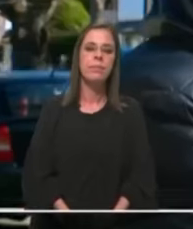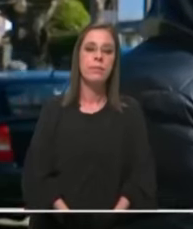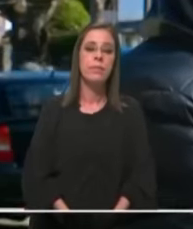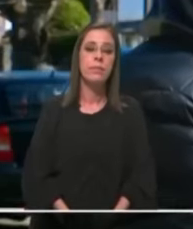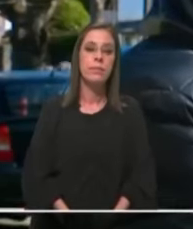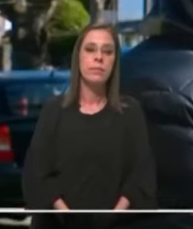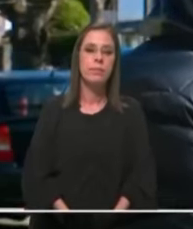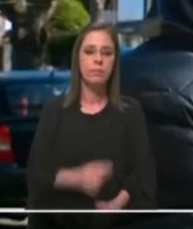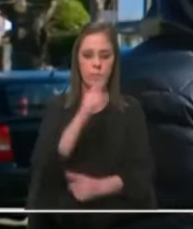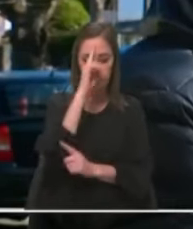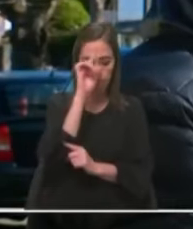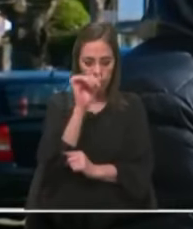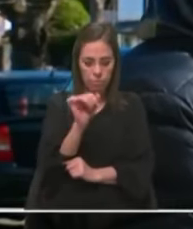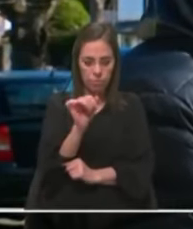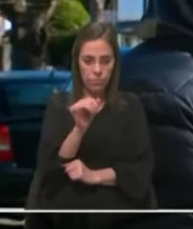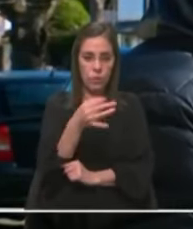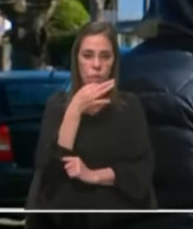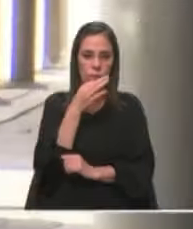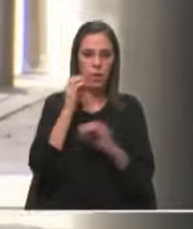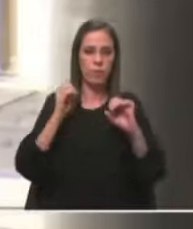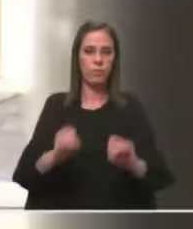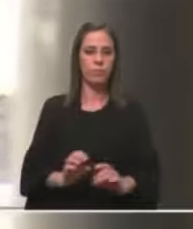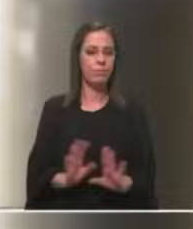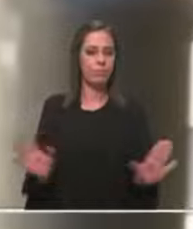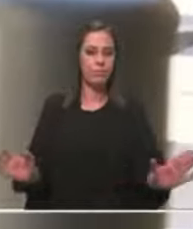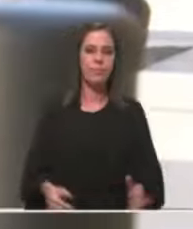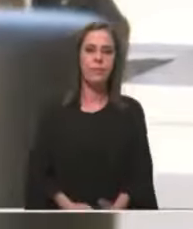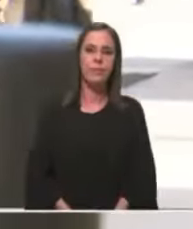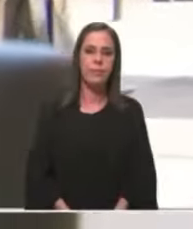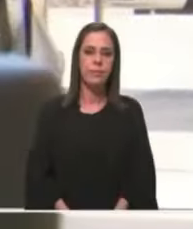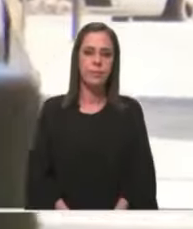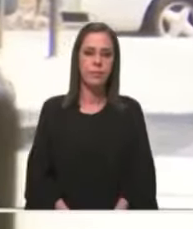Baixo a cabeça e nem falo sequer.